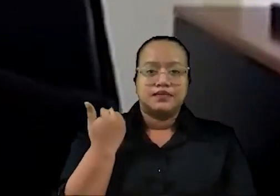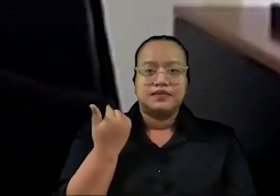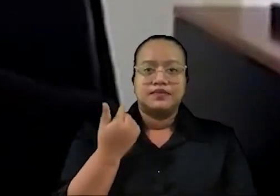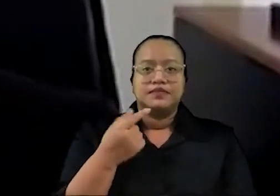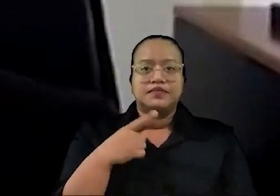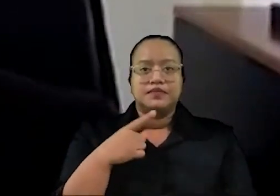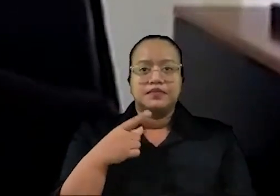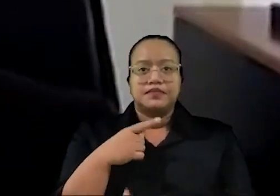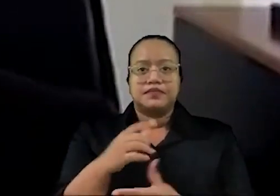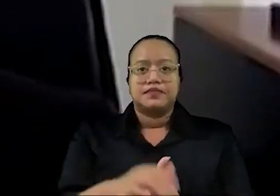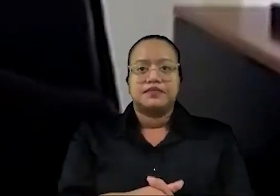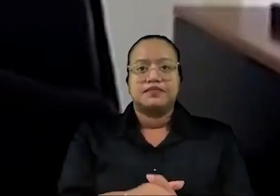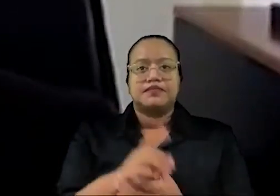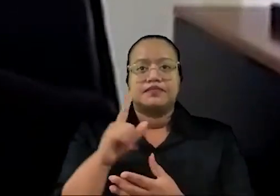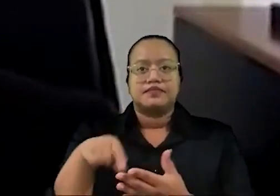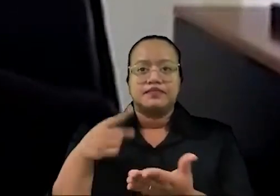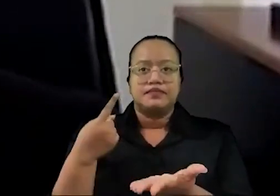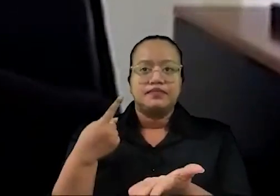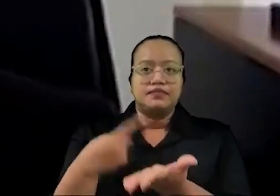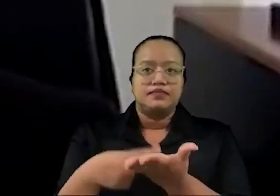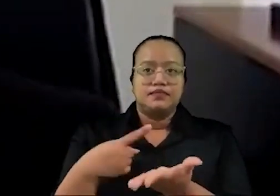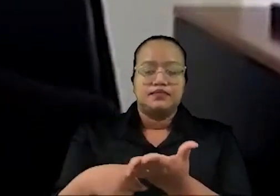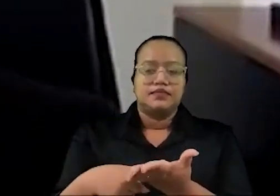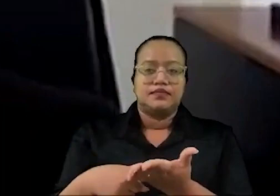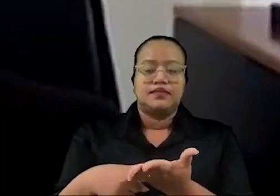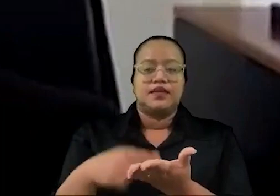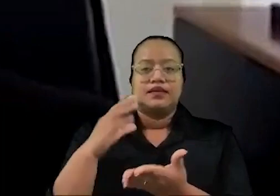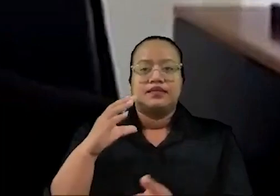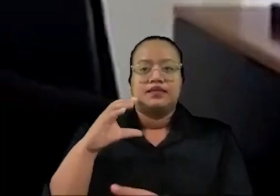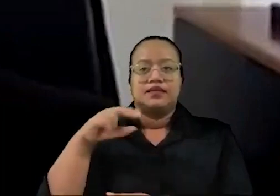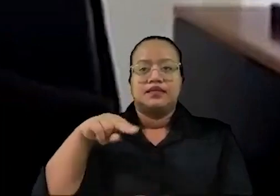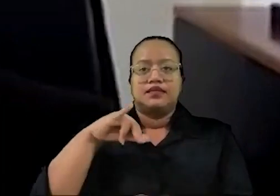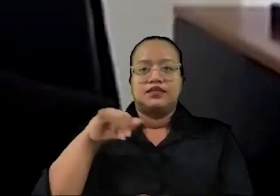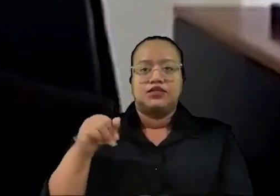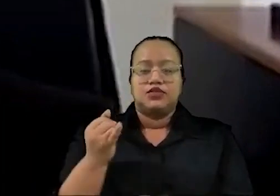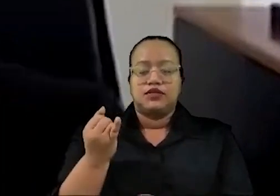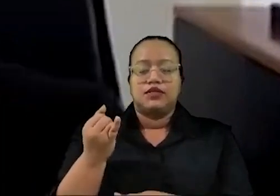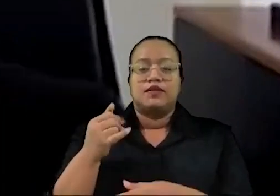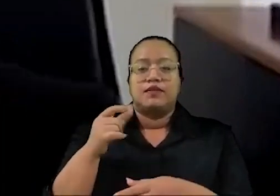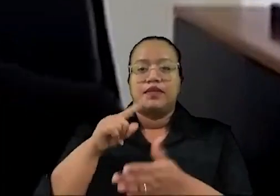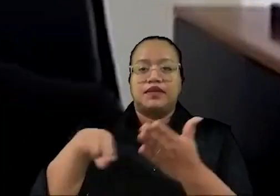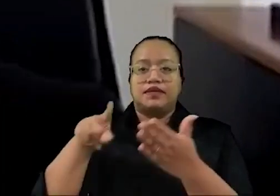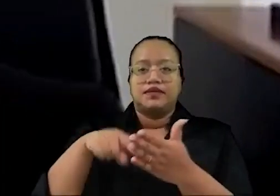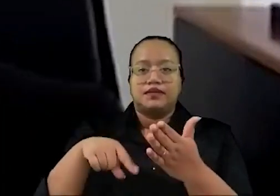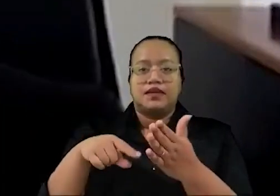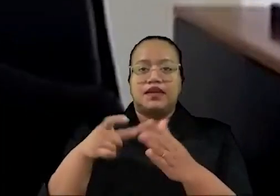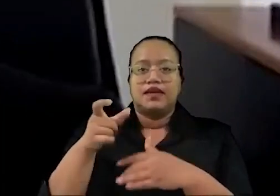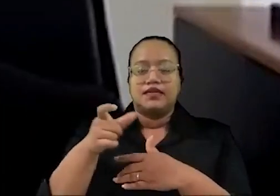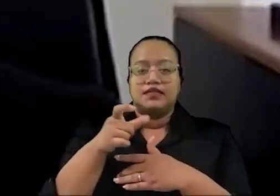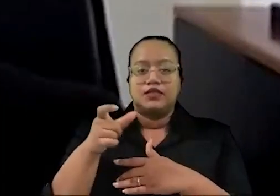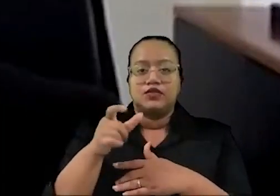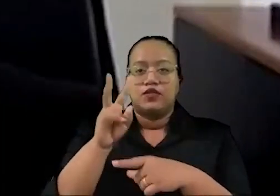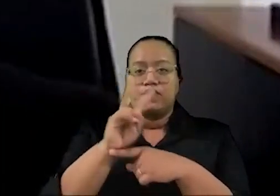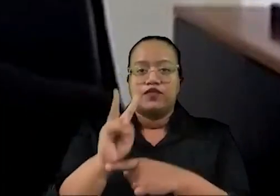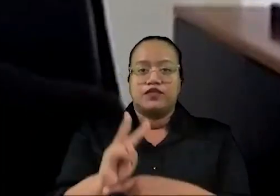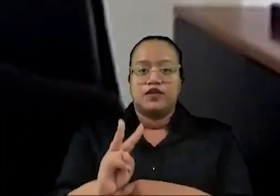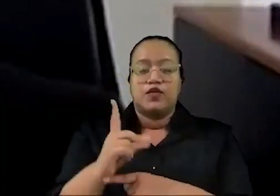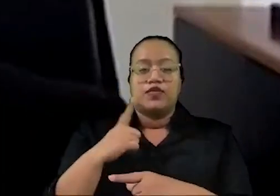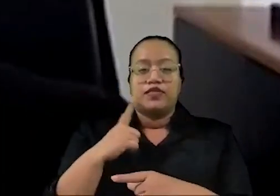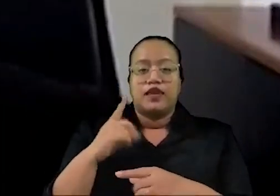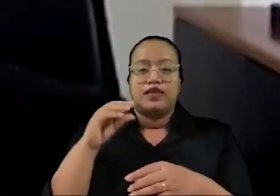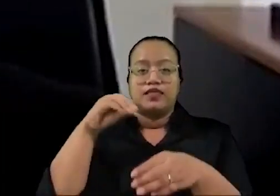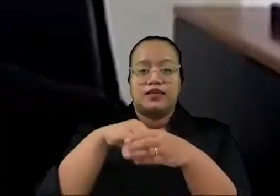a PGFN e CNJ para extinção de execuções fiscais, e aqui a gente desenvolveu uma automação no PJE que a